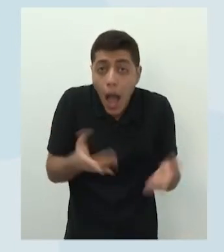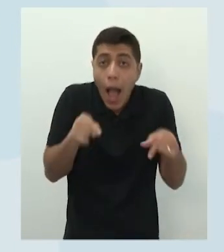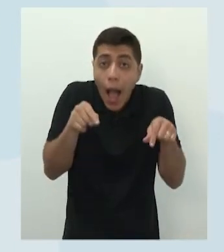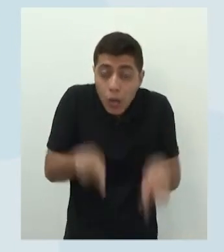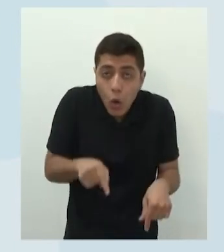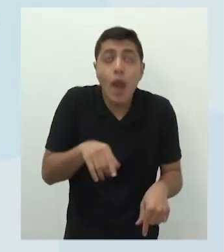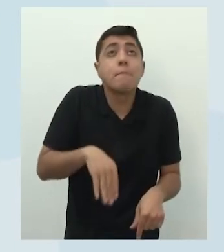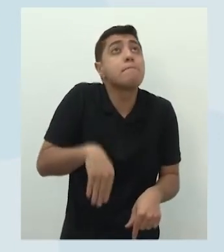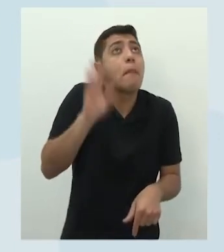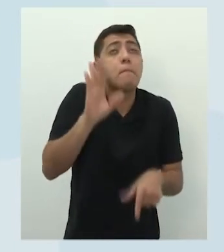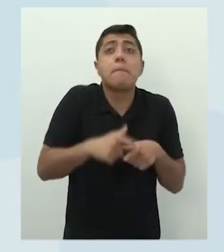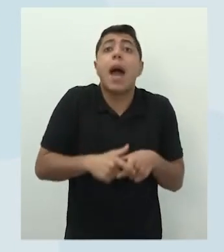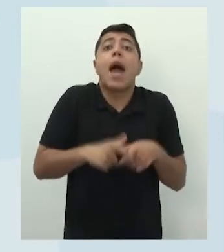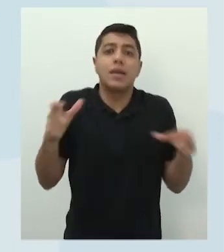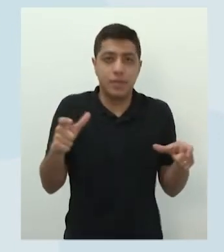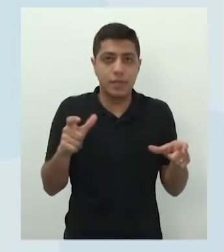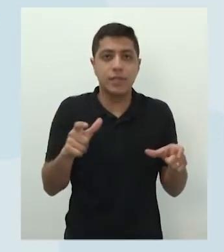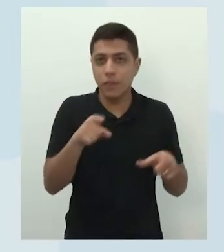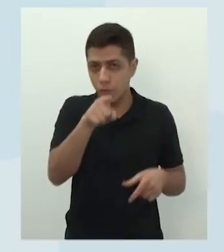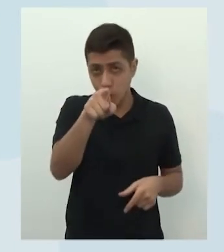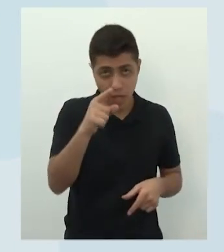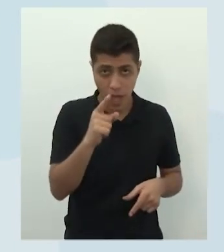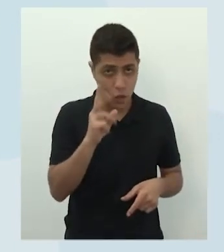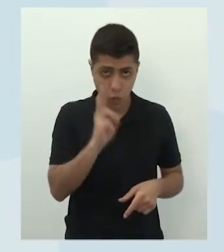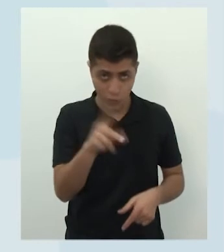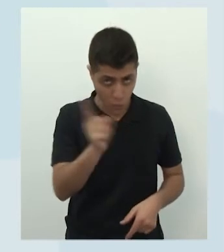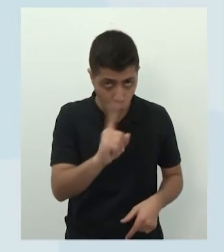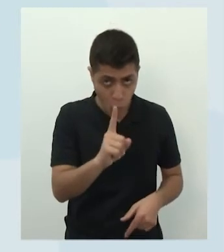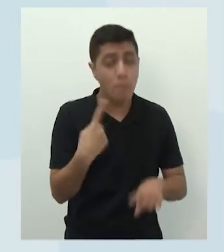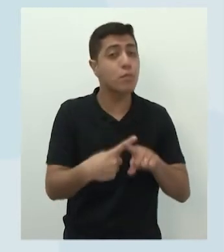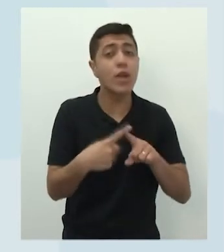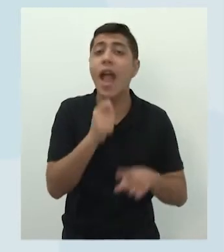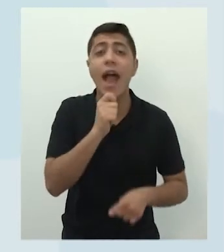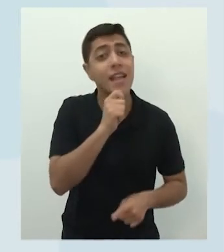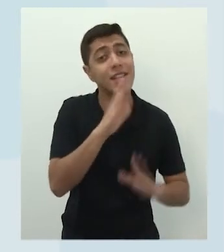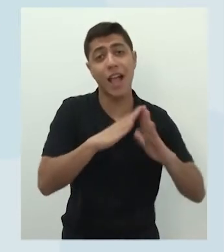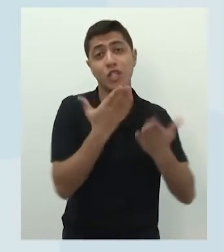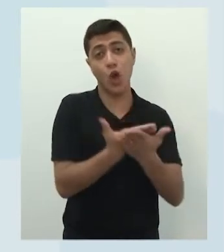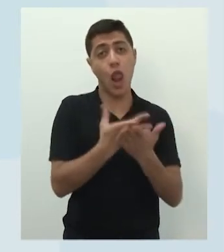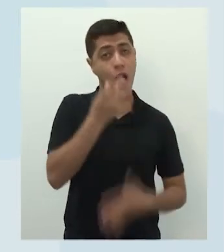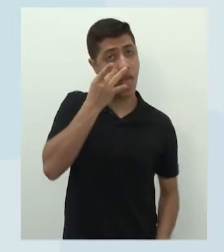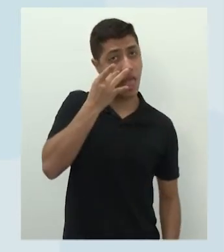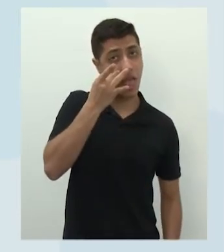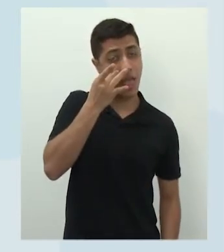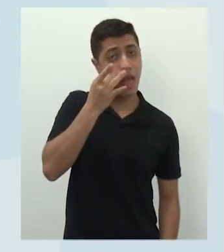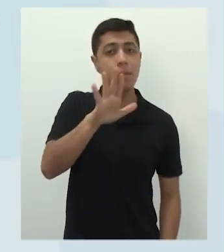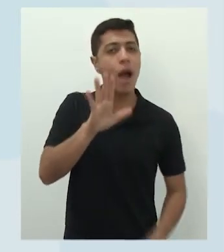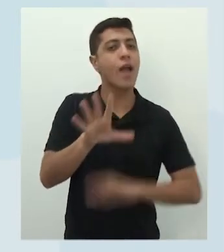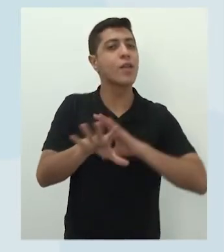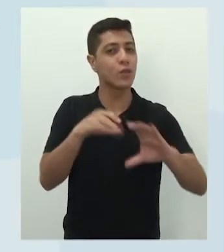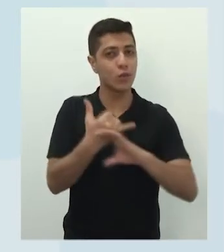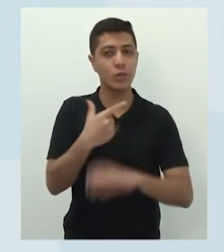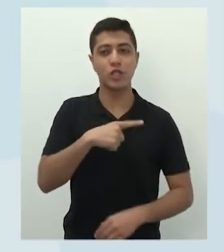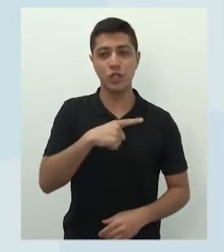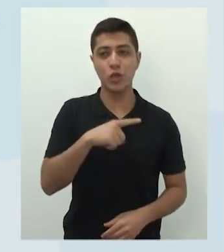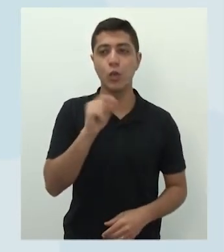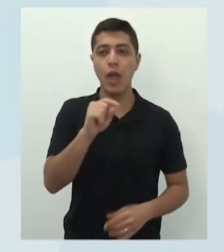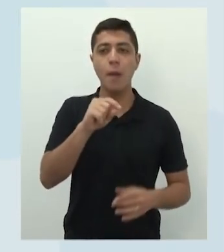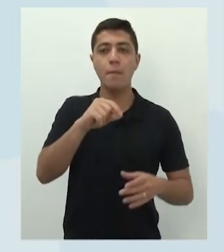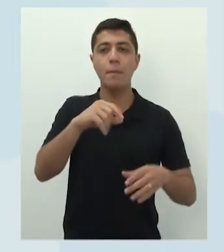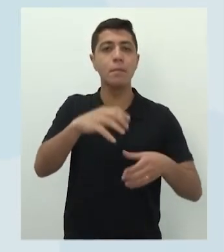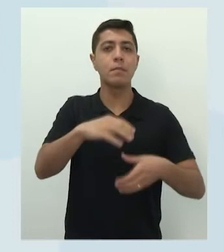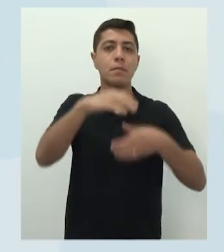seja, aparece tal da baleia azul que reúne mas isso não é novidade nenhuma, não foi novidade nenhuma o combo de desafios. Aqui vocês